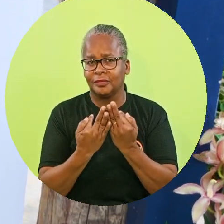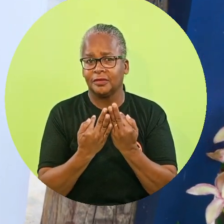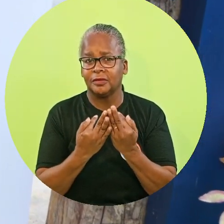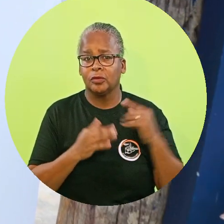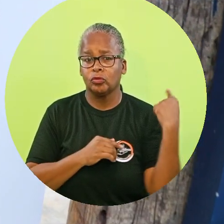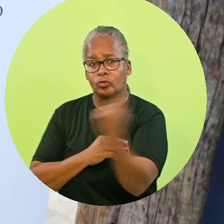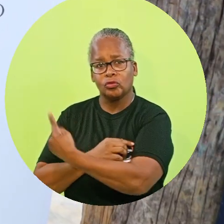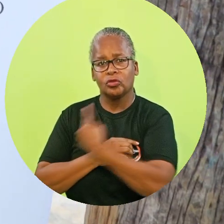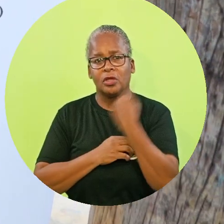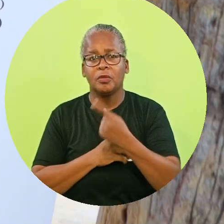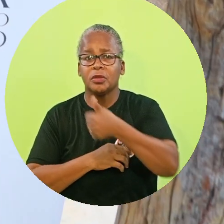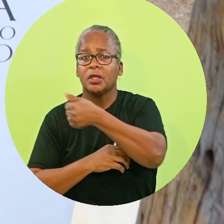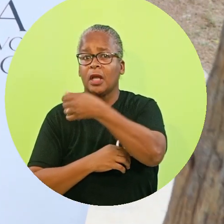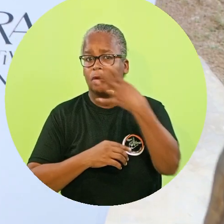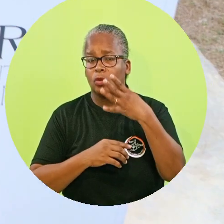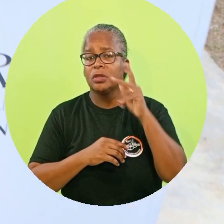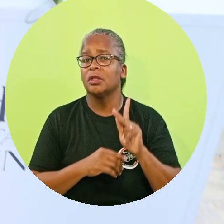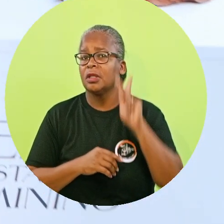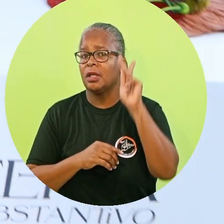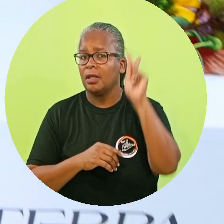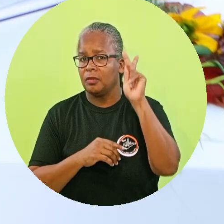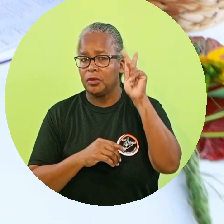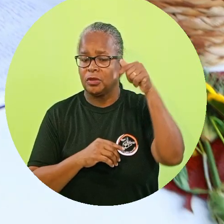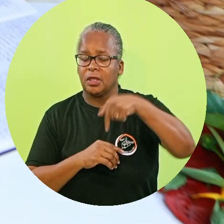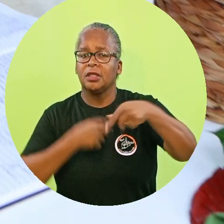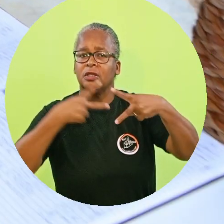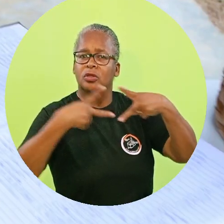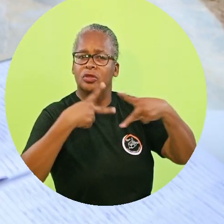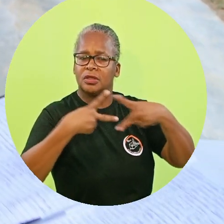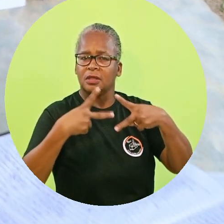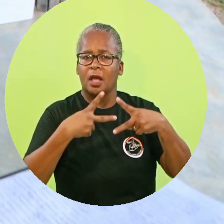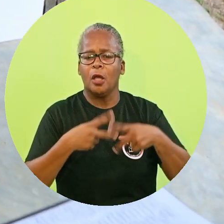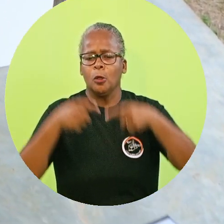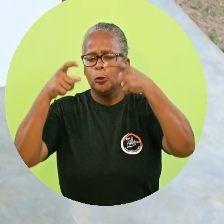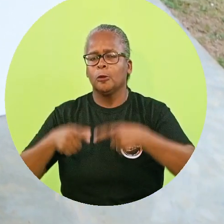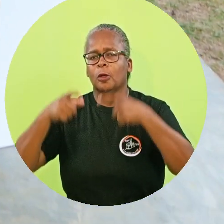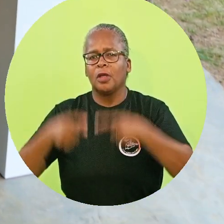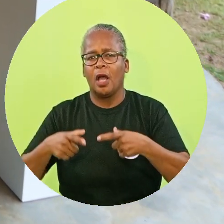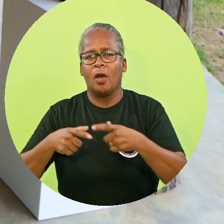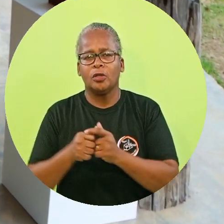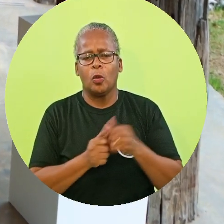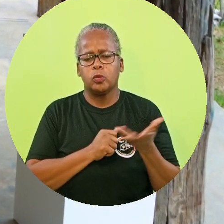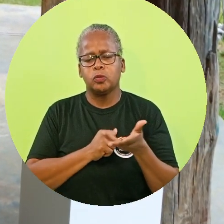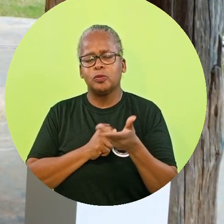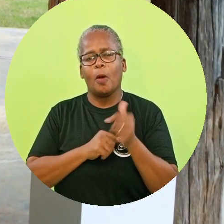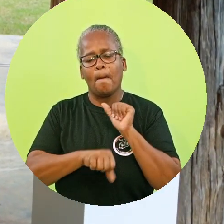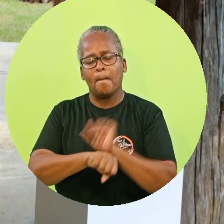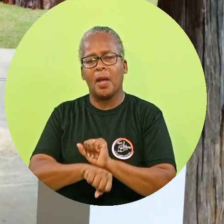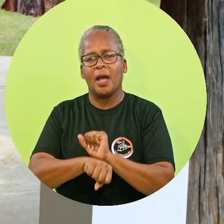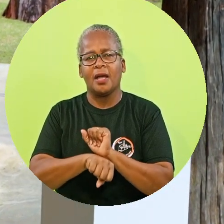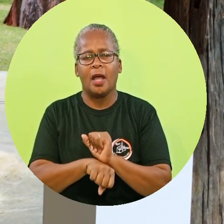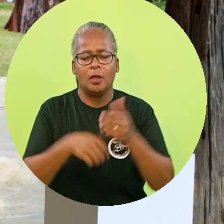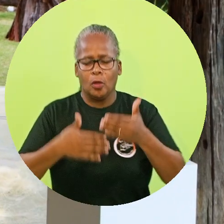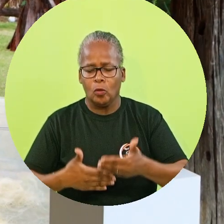dos Campos, num espaço onde o tempo desacelera. Um galpão erguido com troncos altos e retorcidos, paredes de